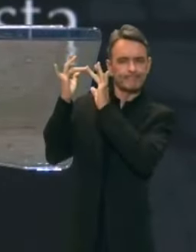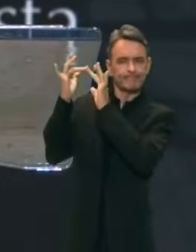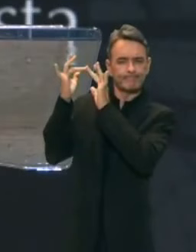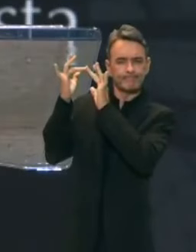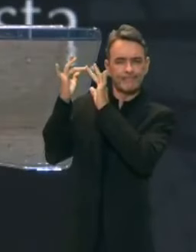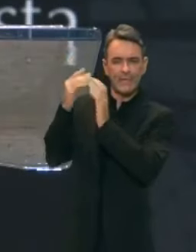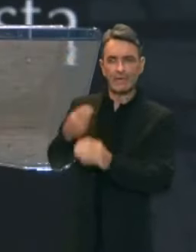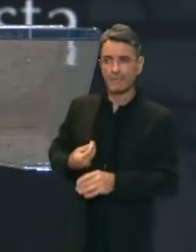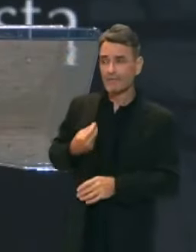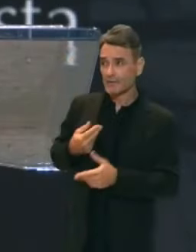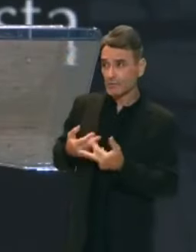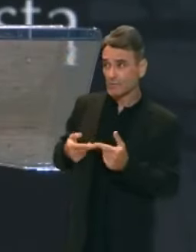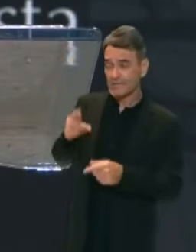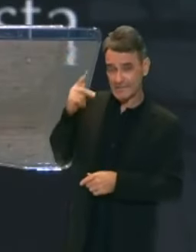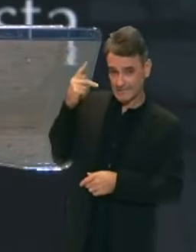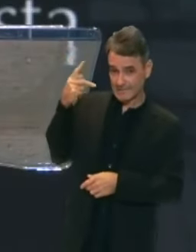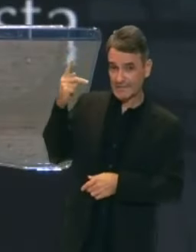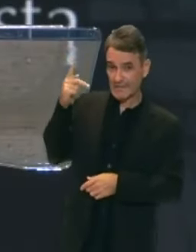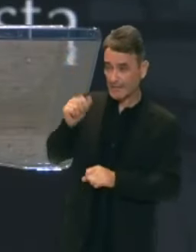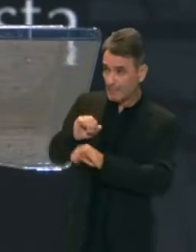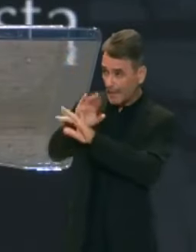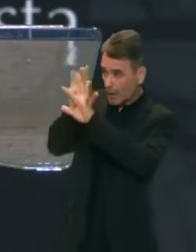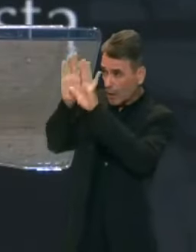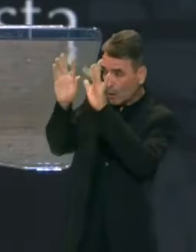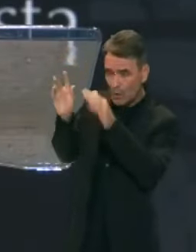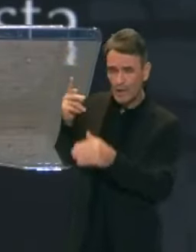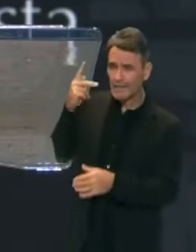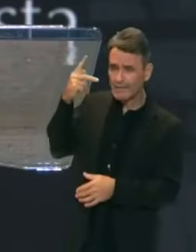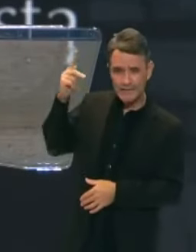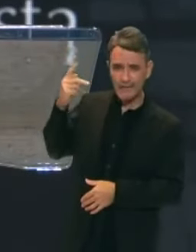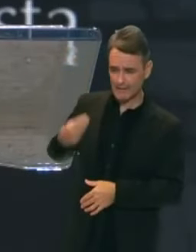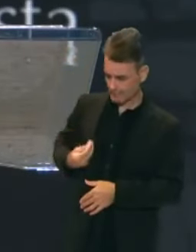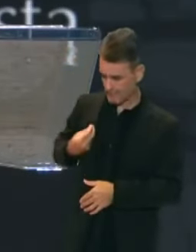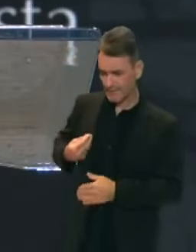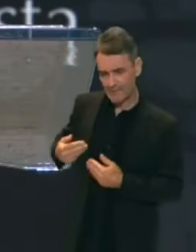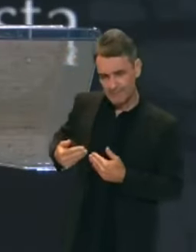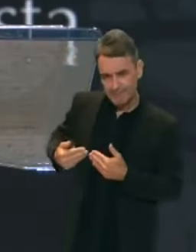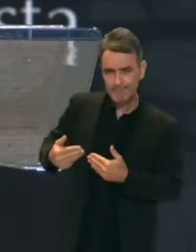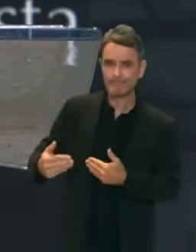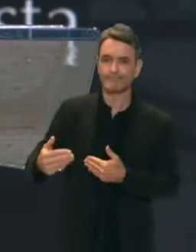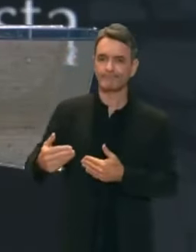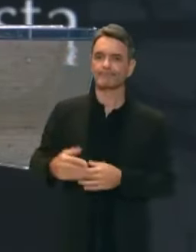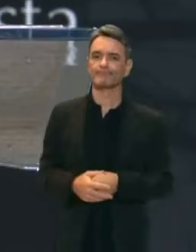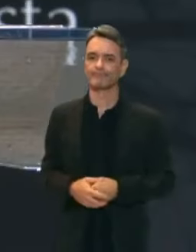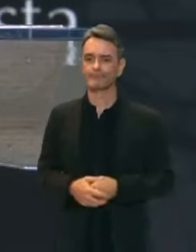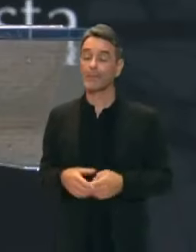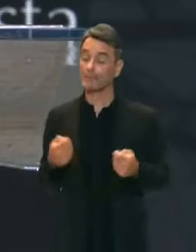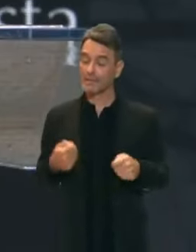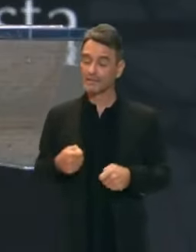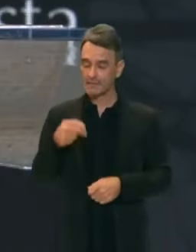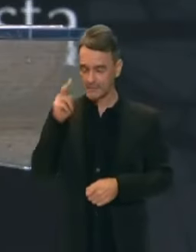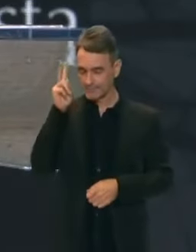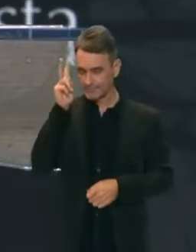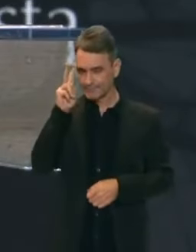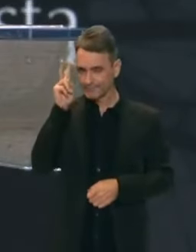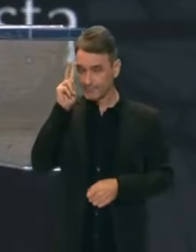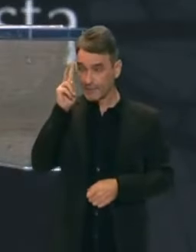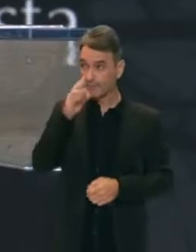vivendo para a glória de Deus. Lembre-se. Mas é fato que